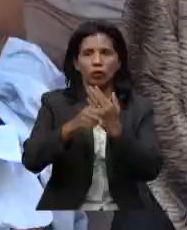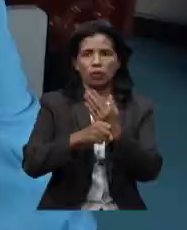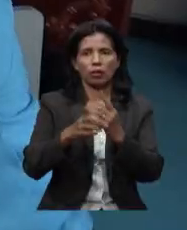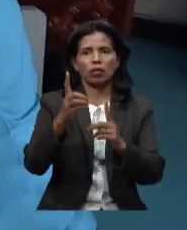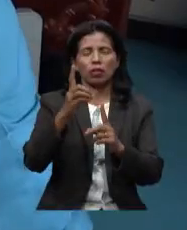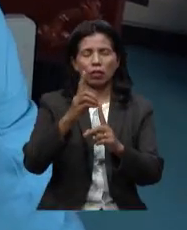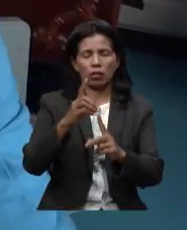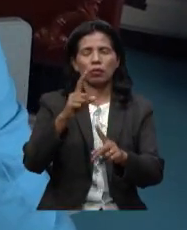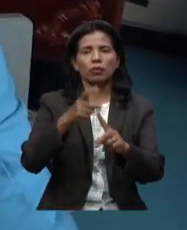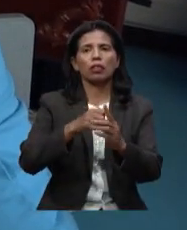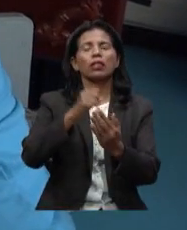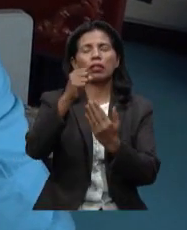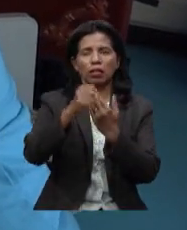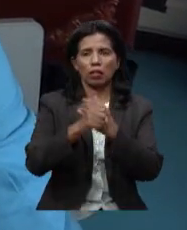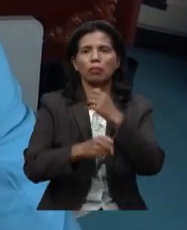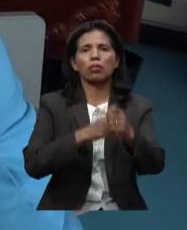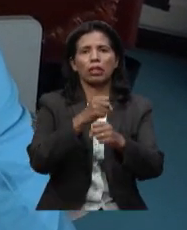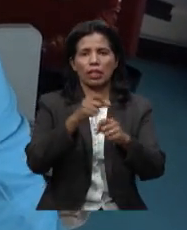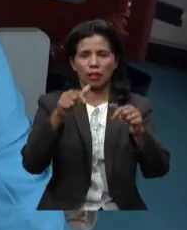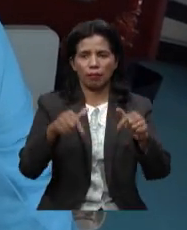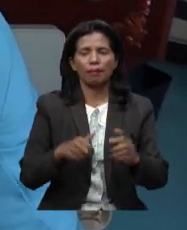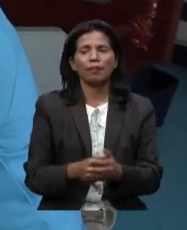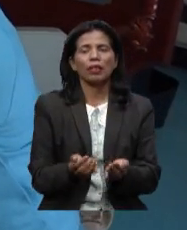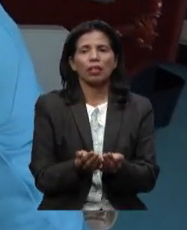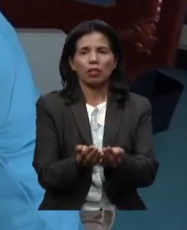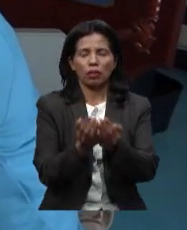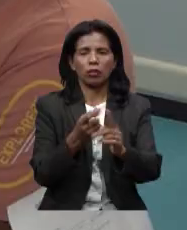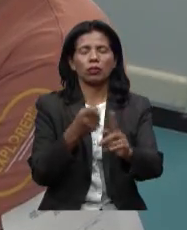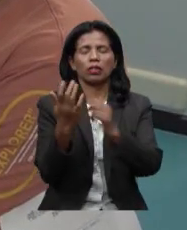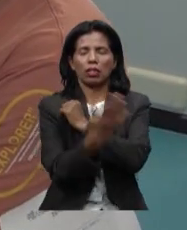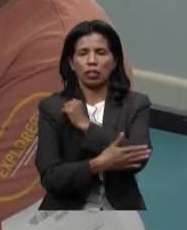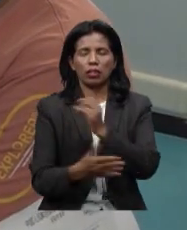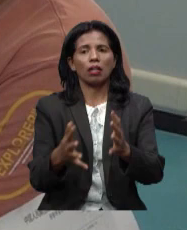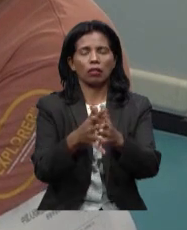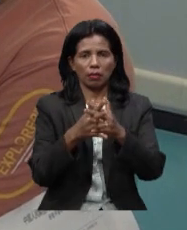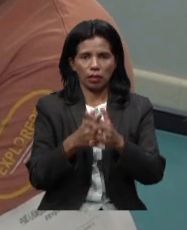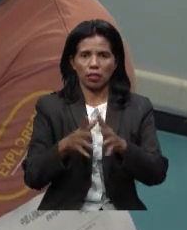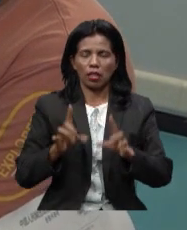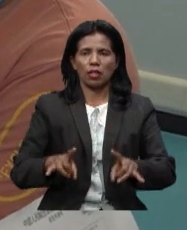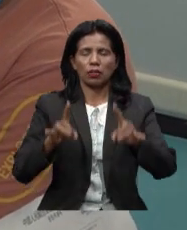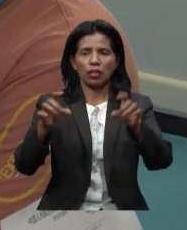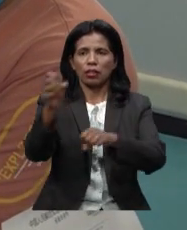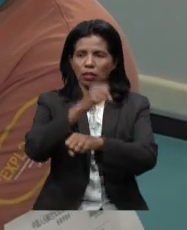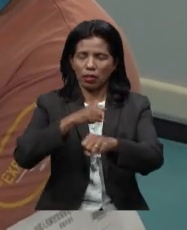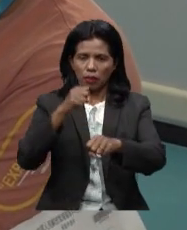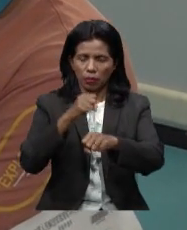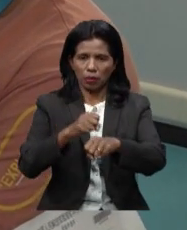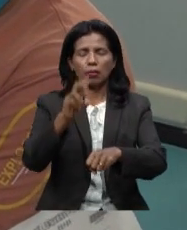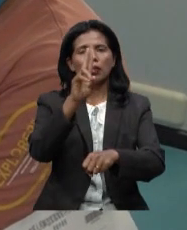fulan setembro tina ne antes ne mos ro militar husina san América Austrália, Singapura, no